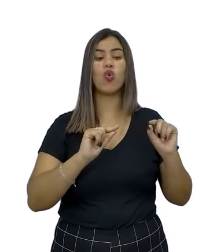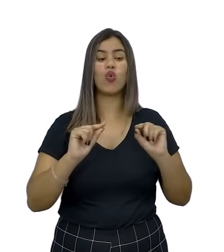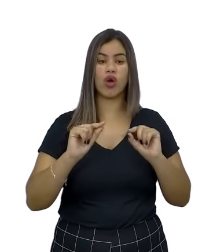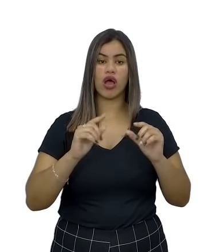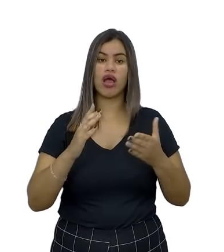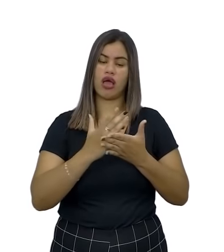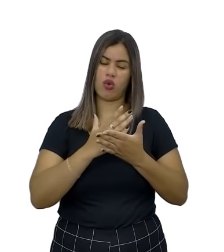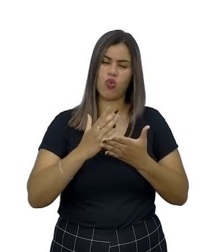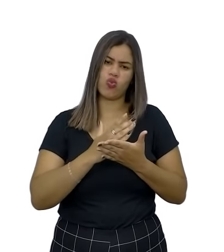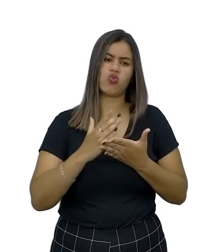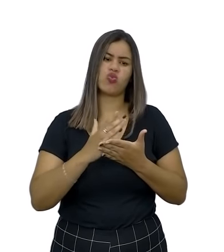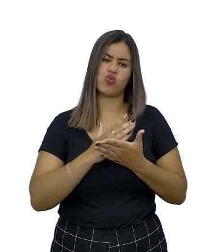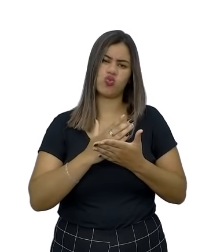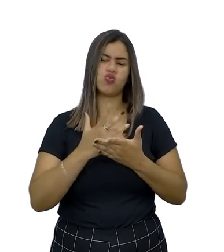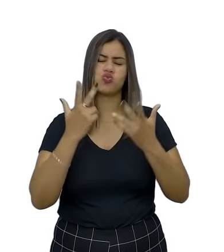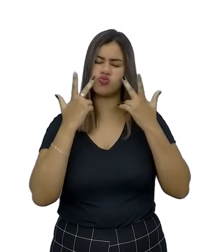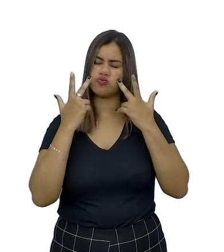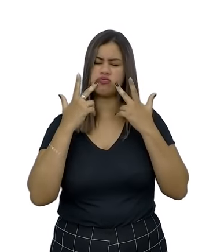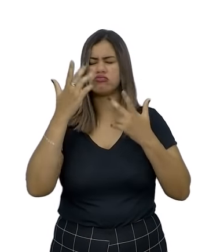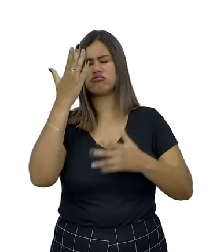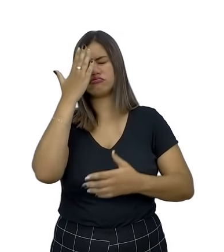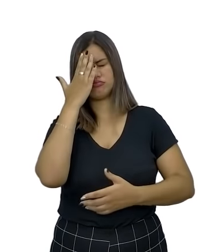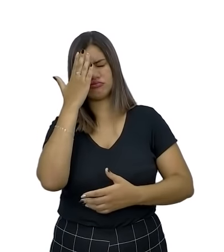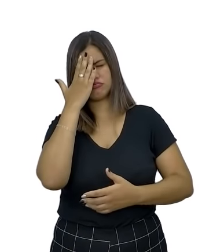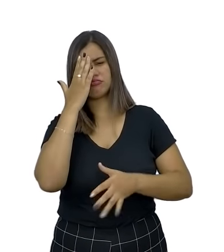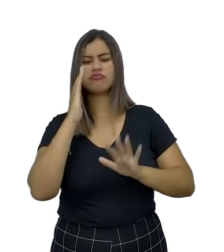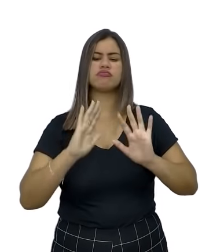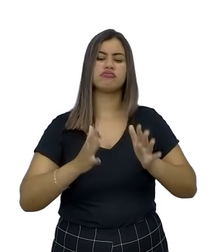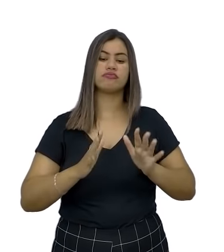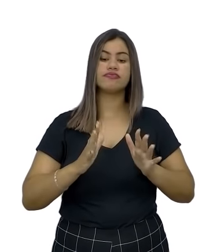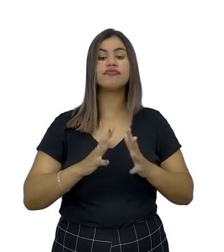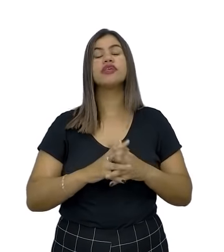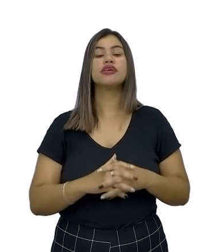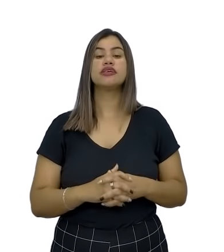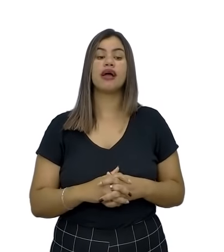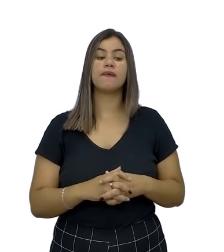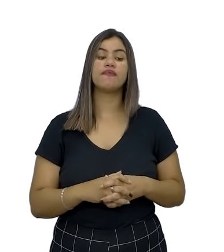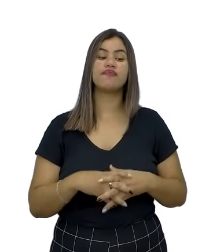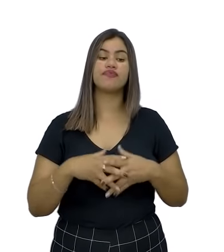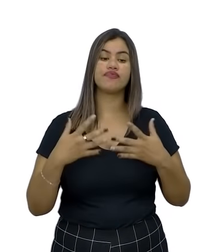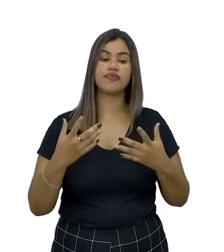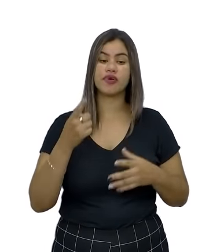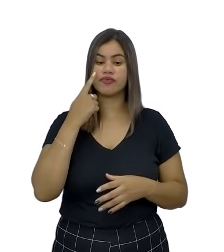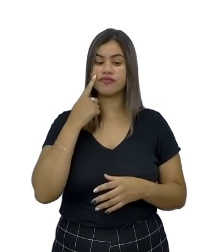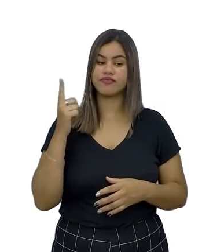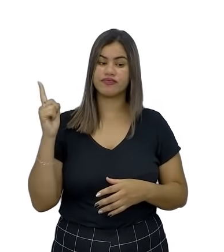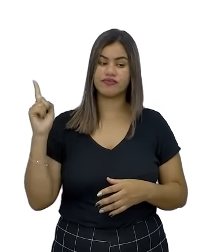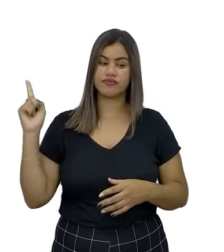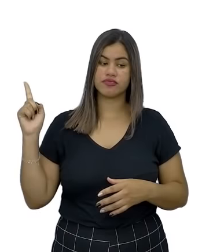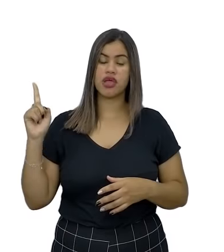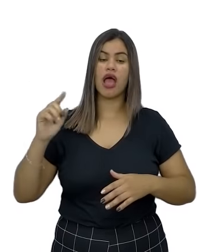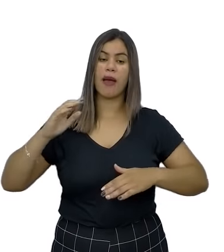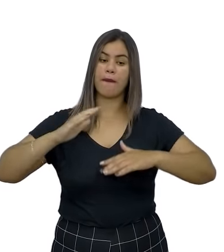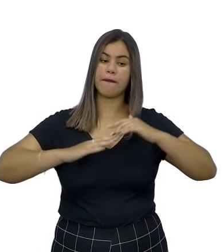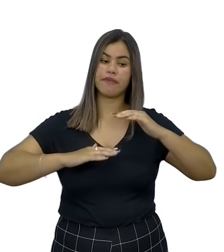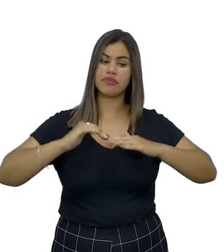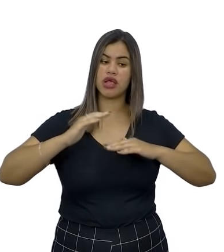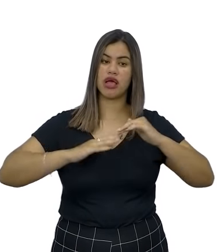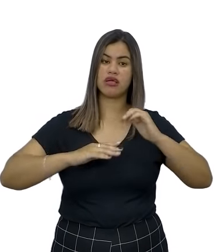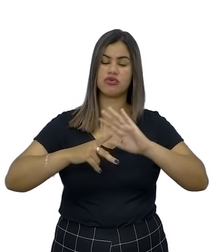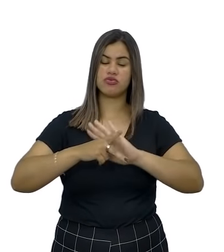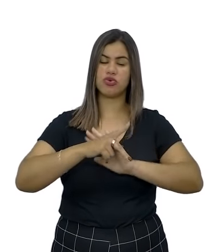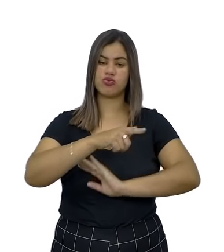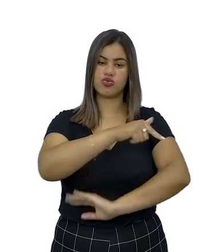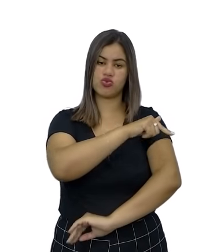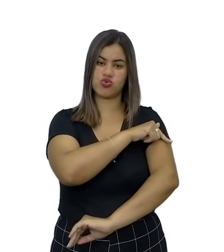é um processo bem natural, já vem fazendo já há bastante tempo, né? Aqui a gente trouxe uma habilidade do 7º ano aí do caderno, quem